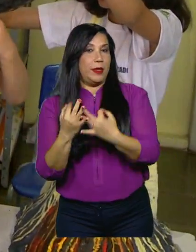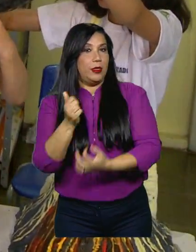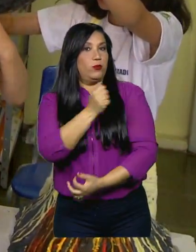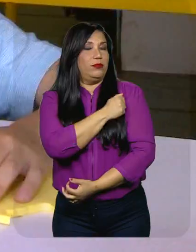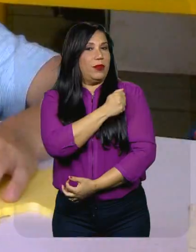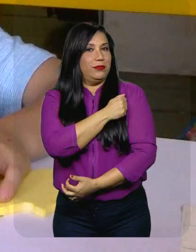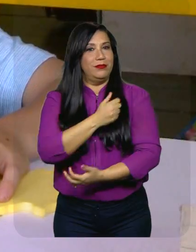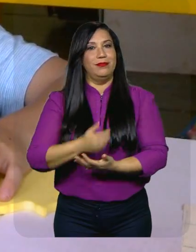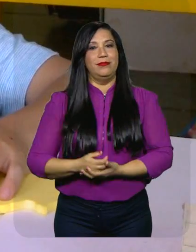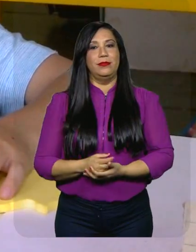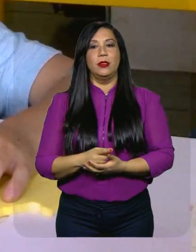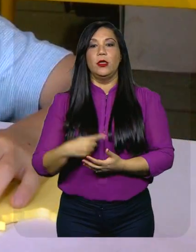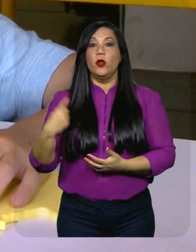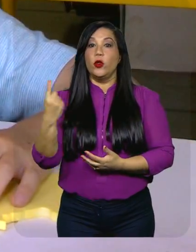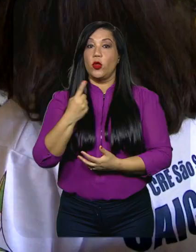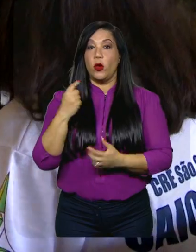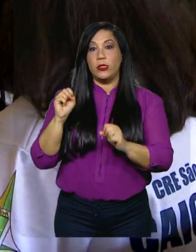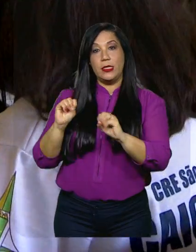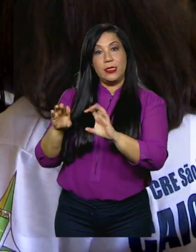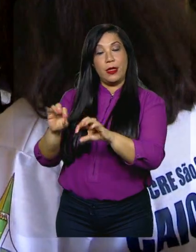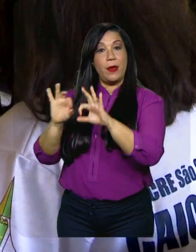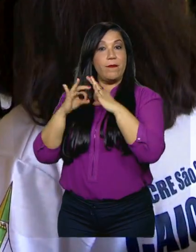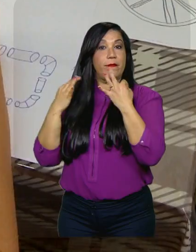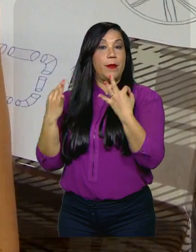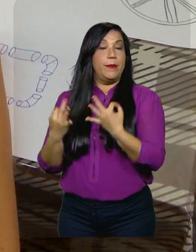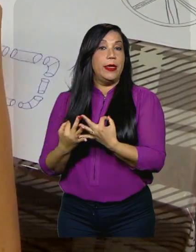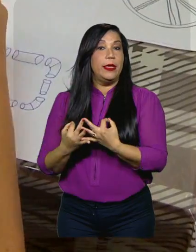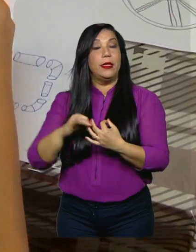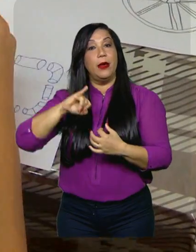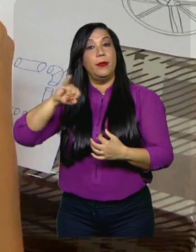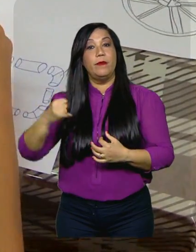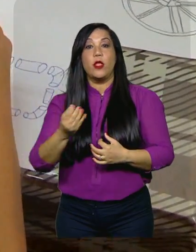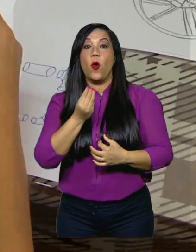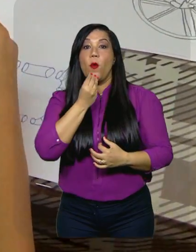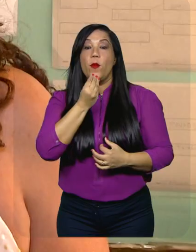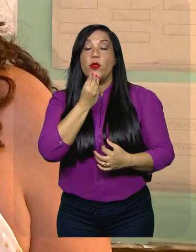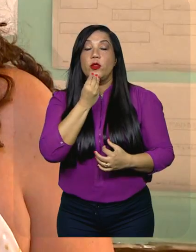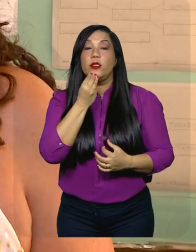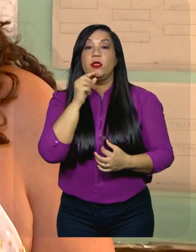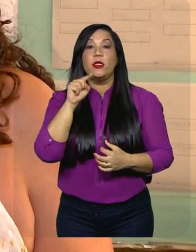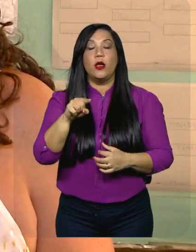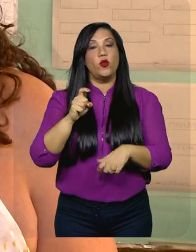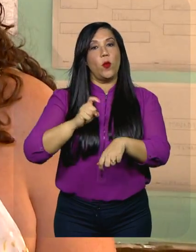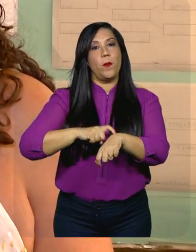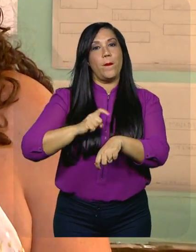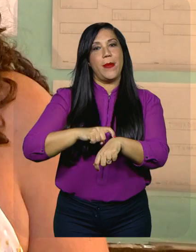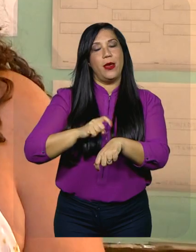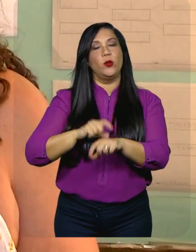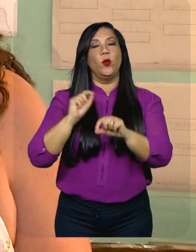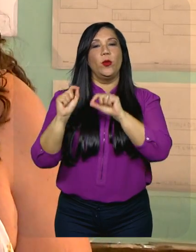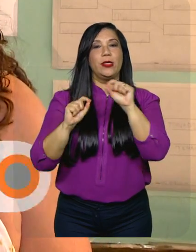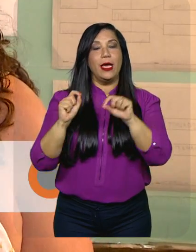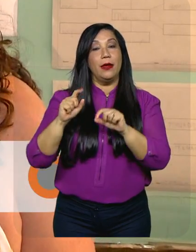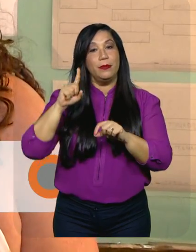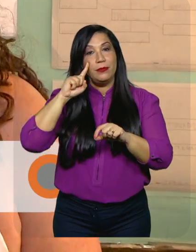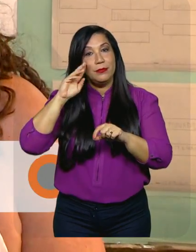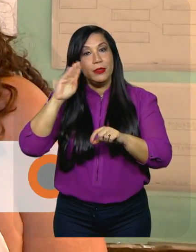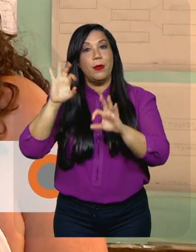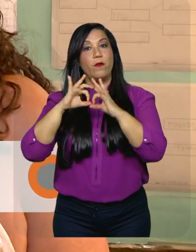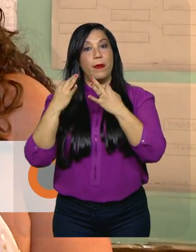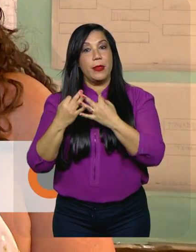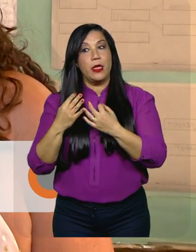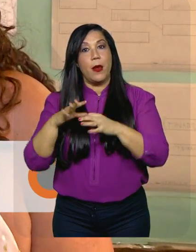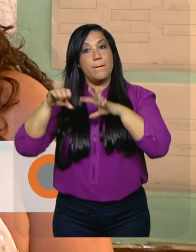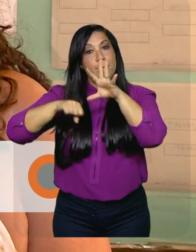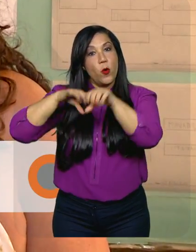estudantes. A gente instrui a família que às vezes é a oportunidade de um momento para que ela busque essa